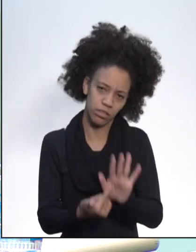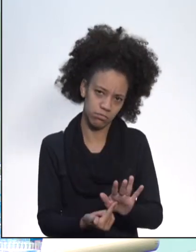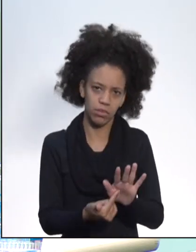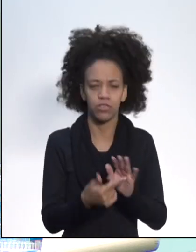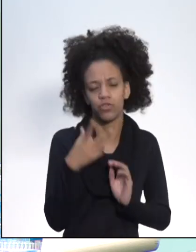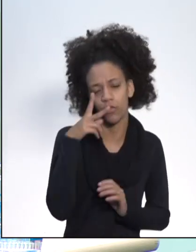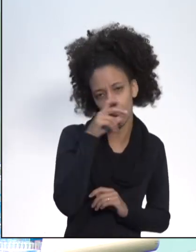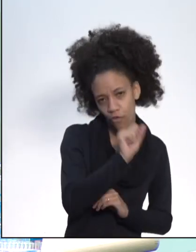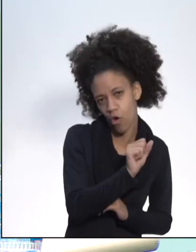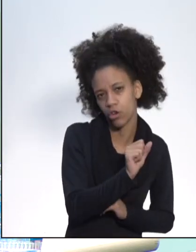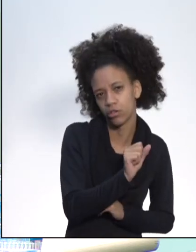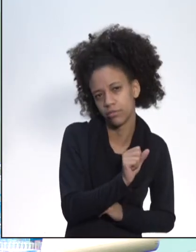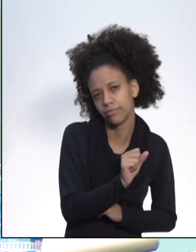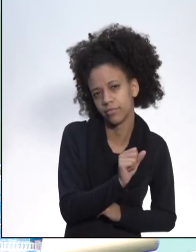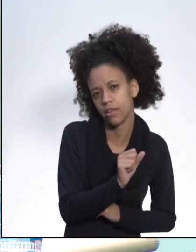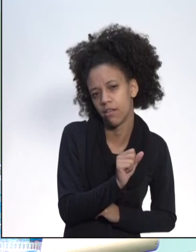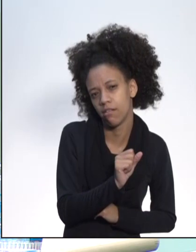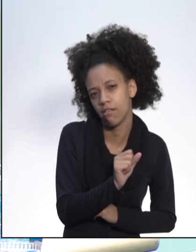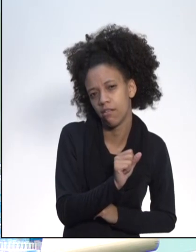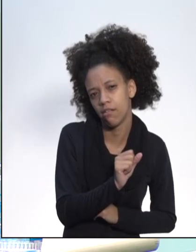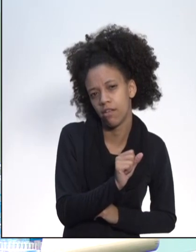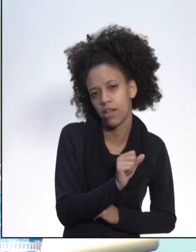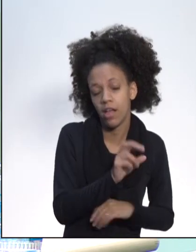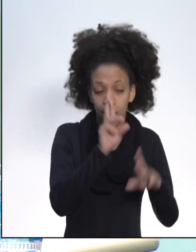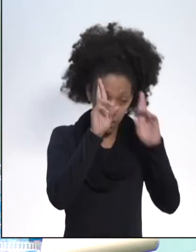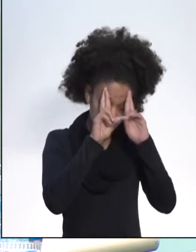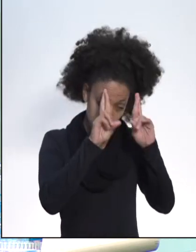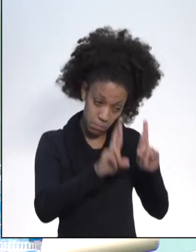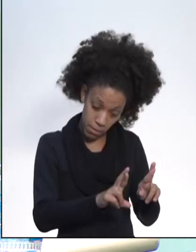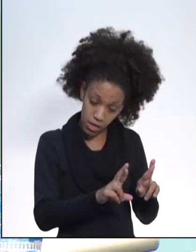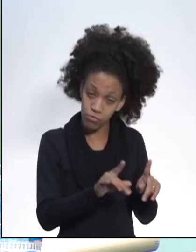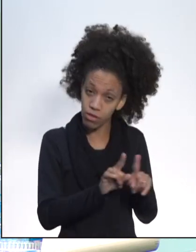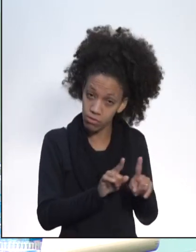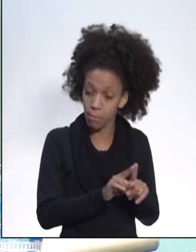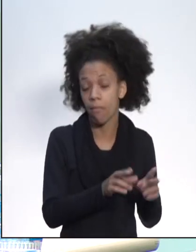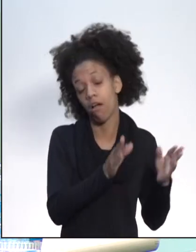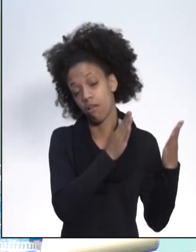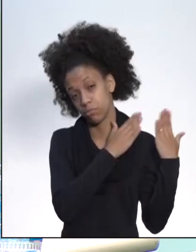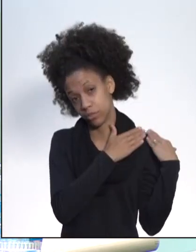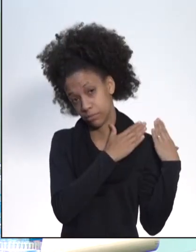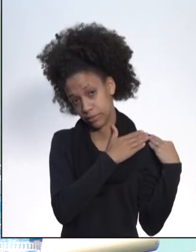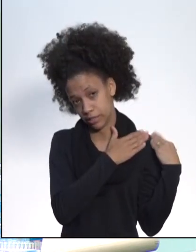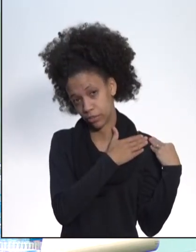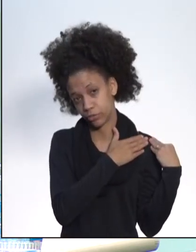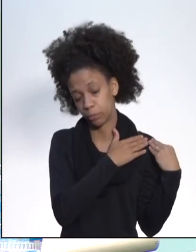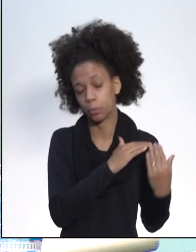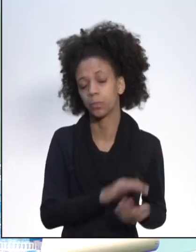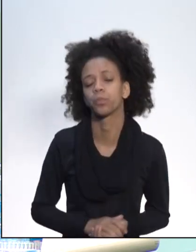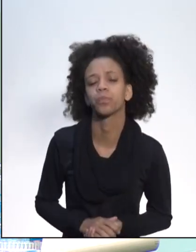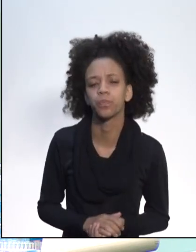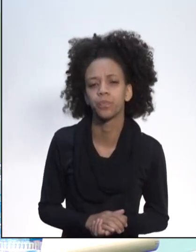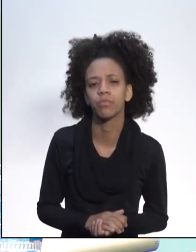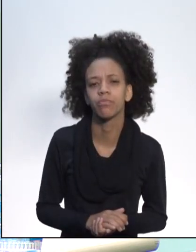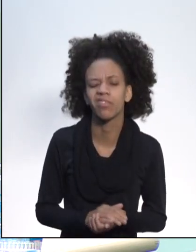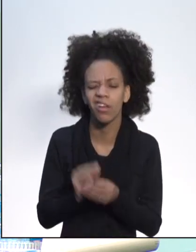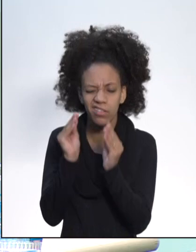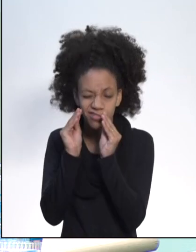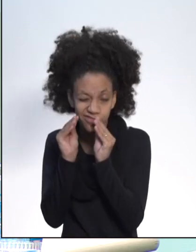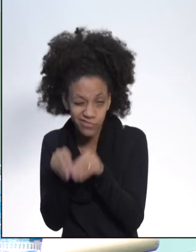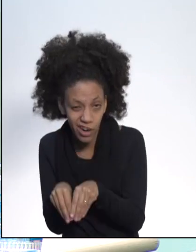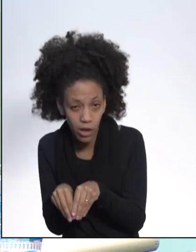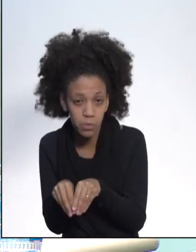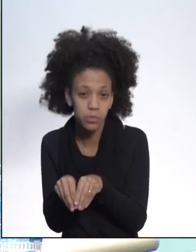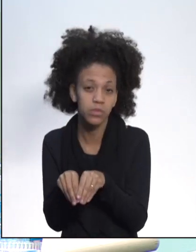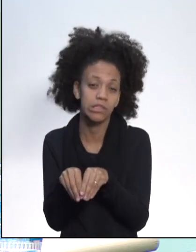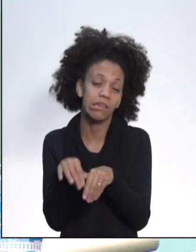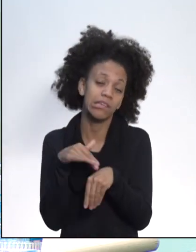pontos fortes é respeito e responsabilidade, aparece bastante. E um dos pontos fracos que